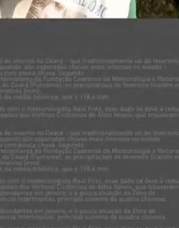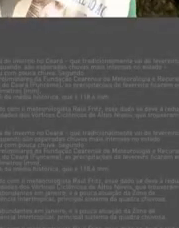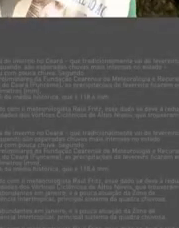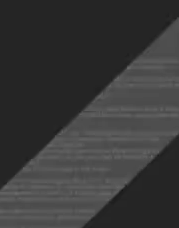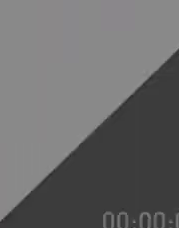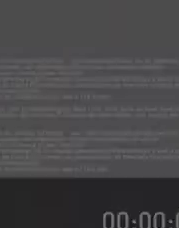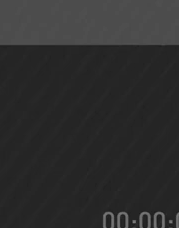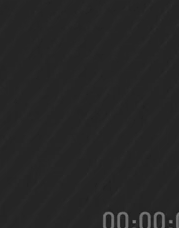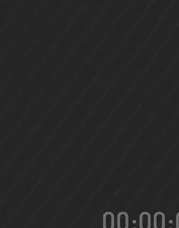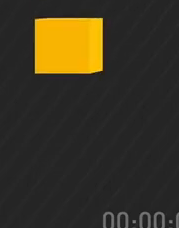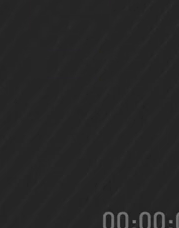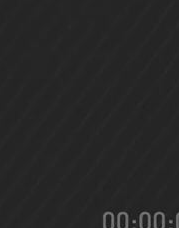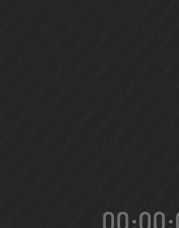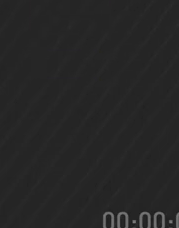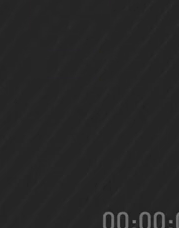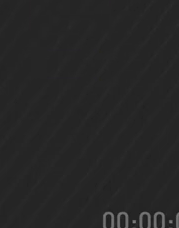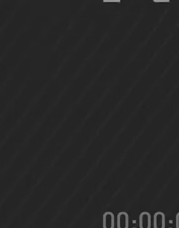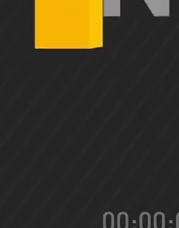ae